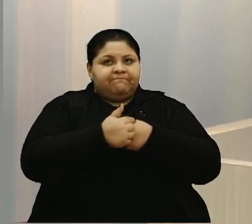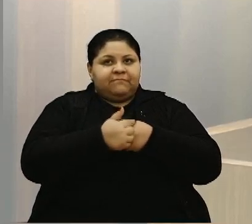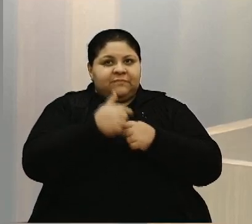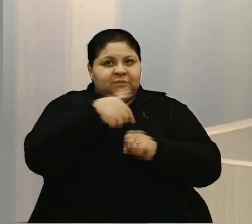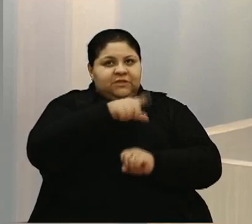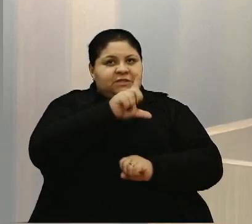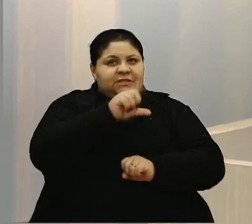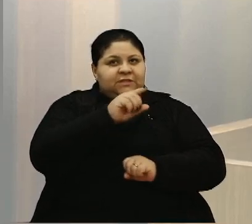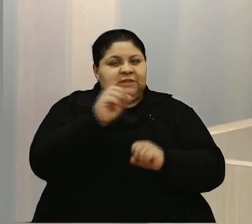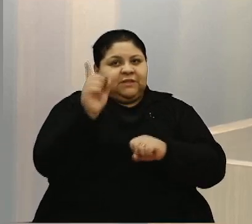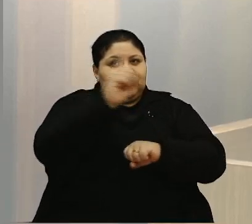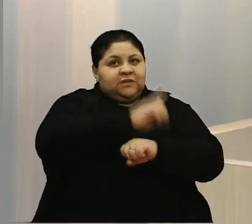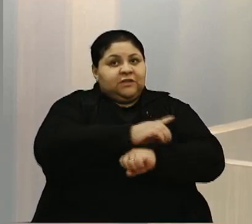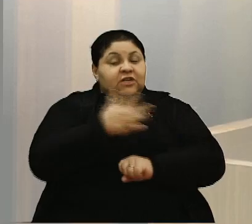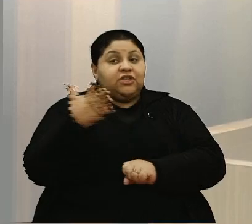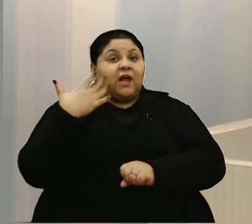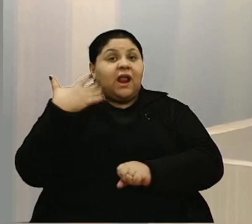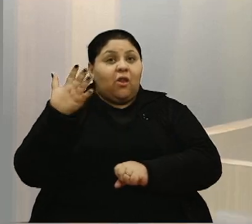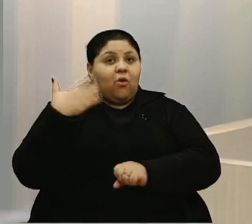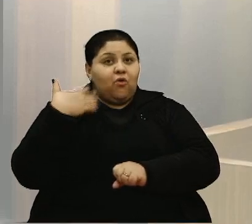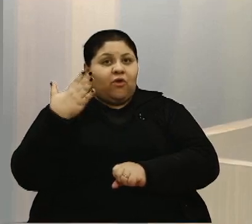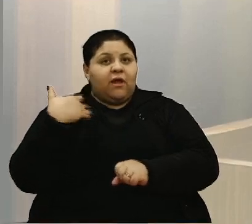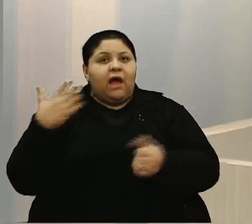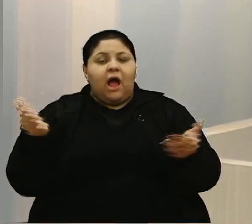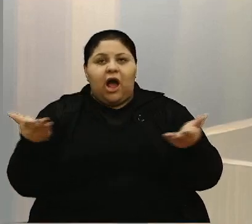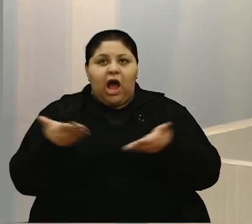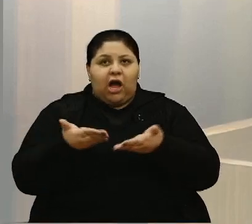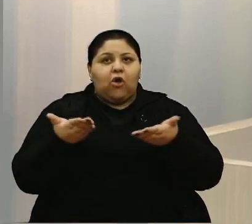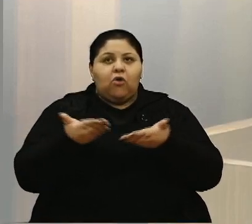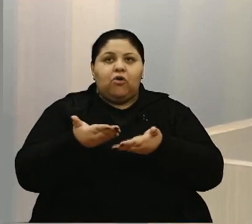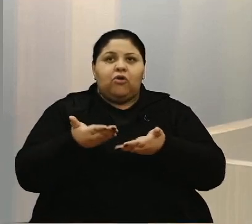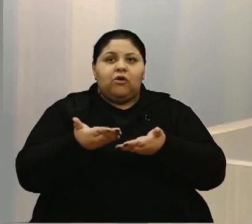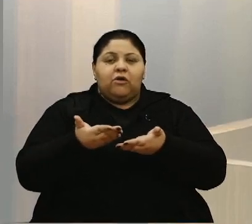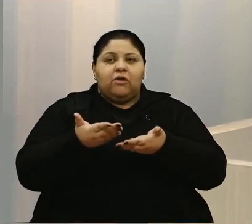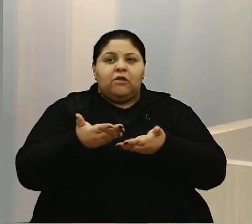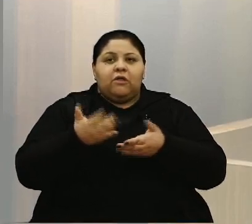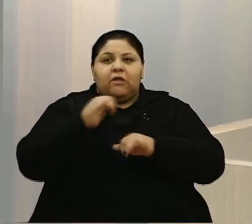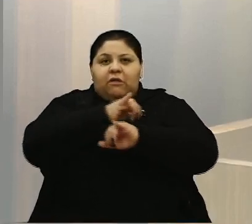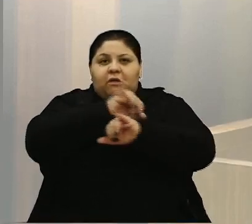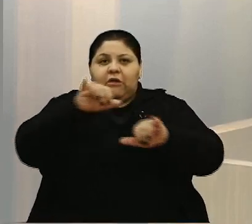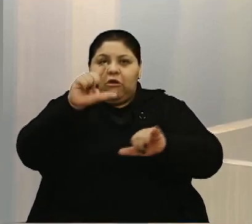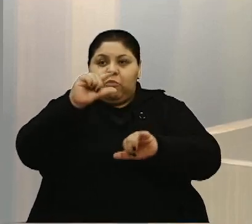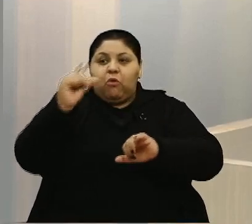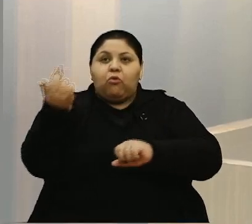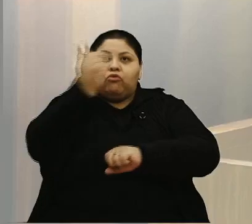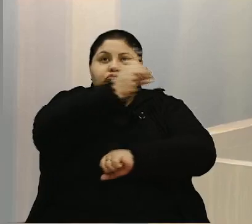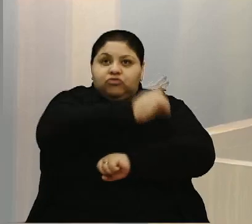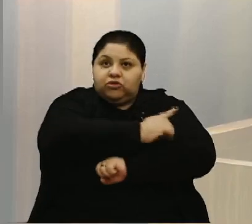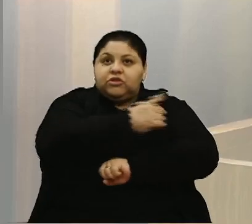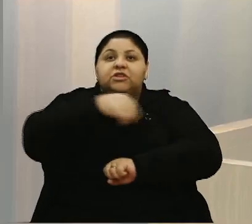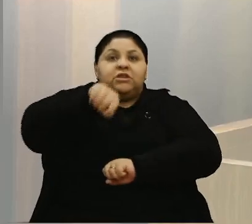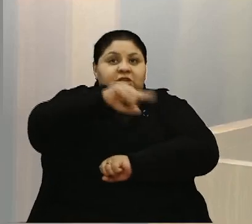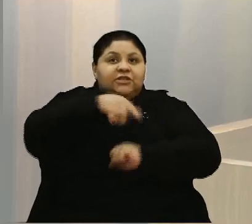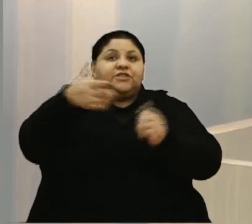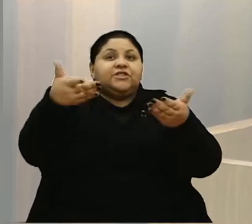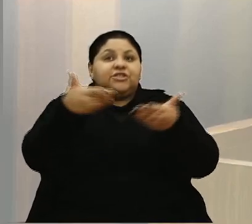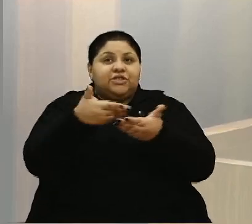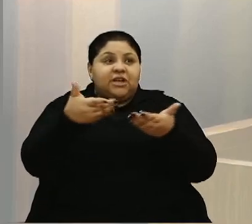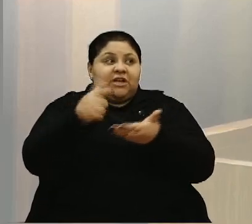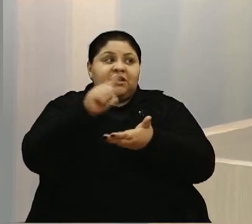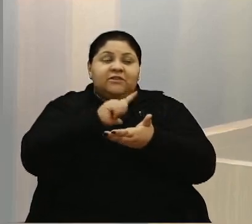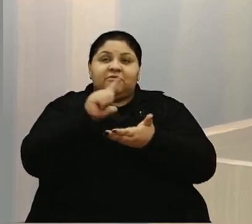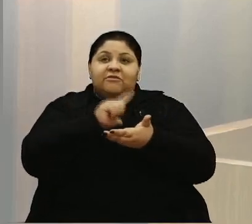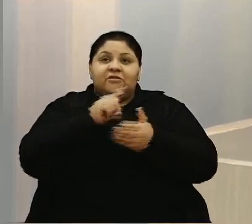de calor que a gente teve, logo aqui eu digo para vocês que em poucos dias a gente já deve ter